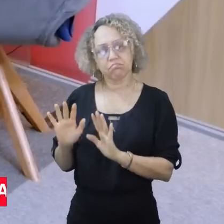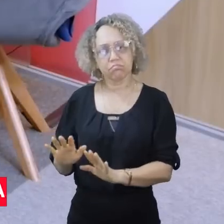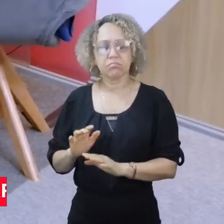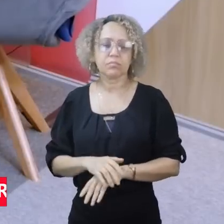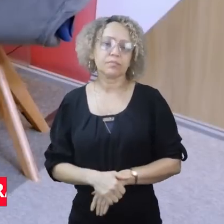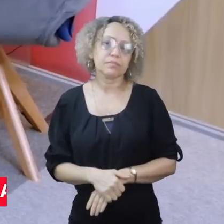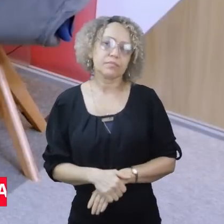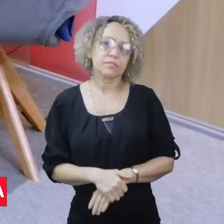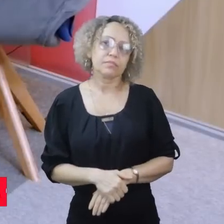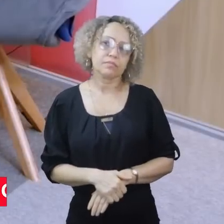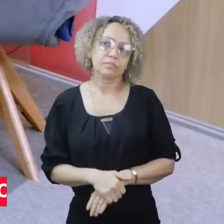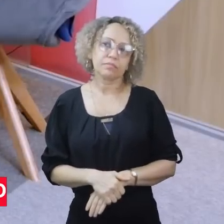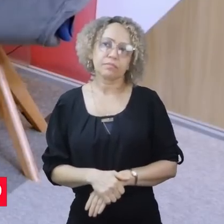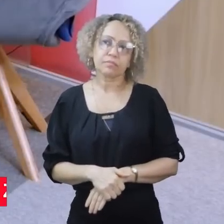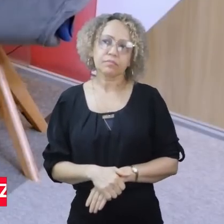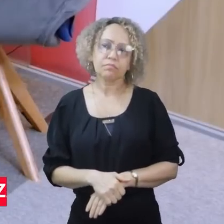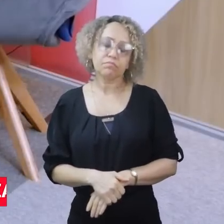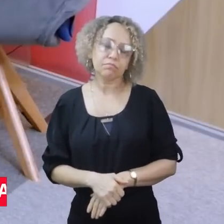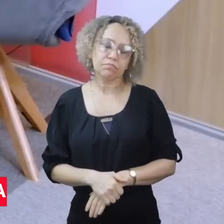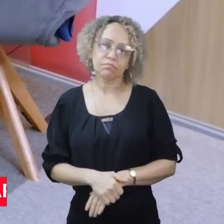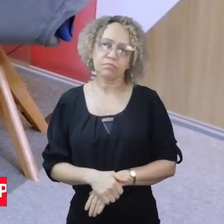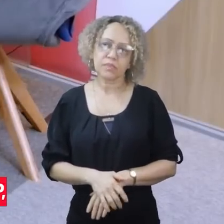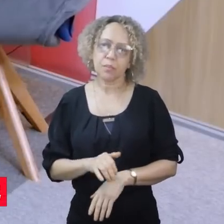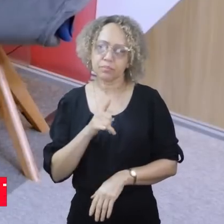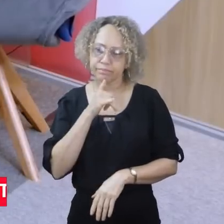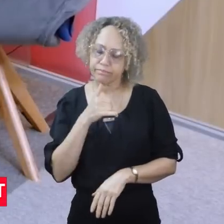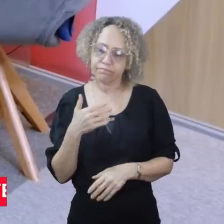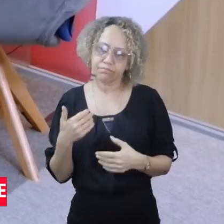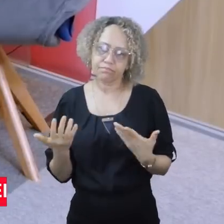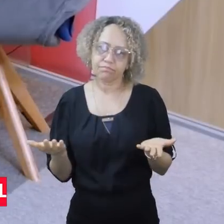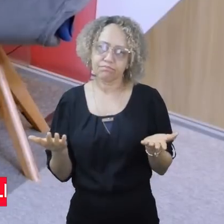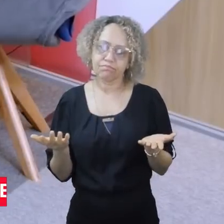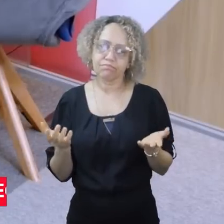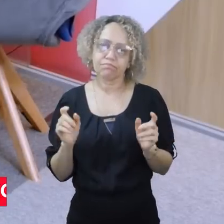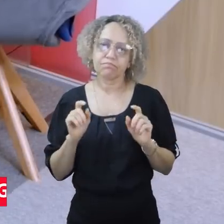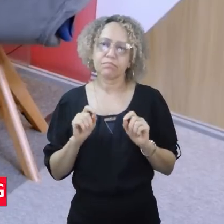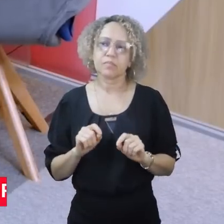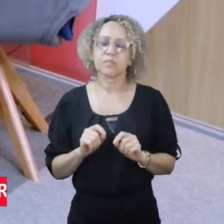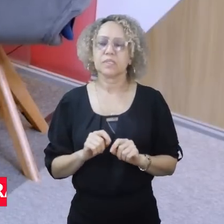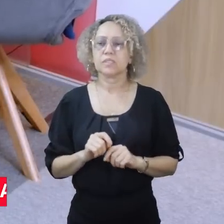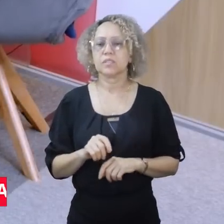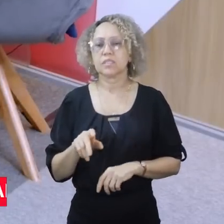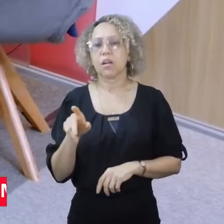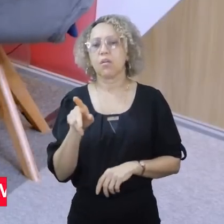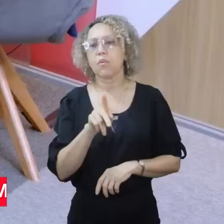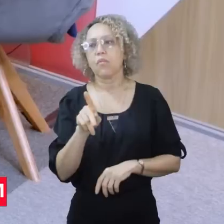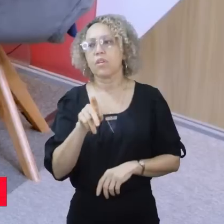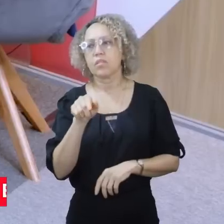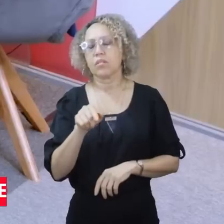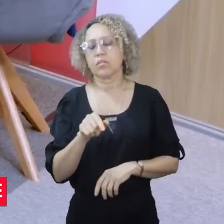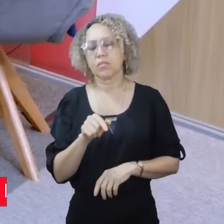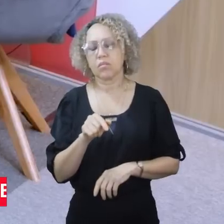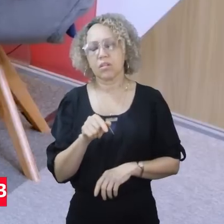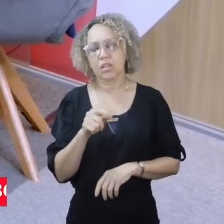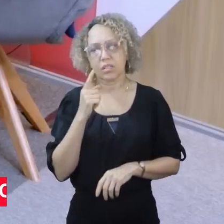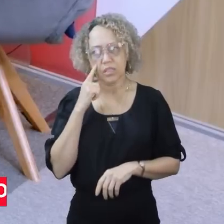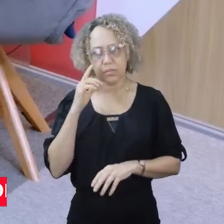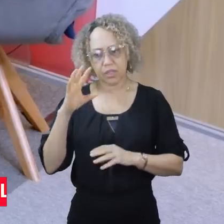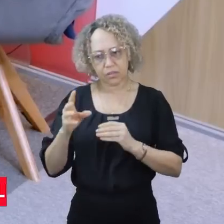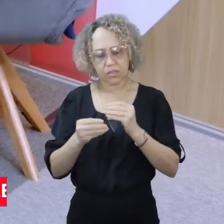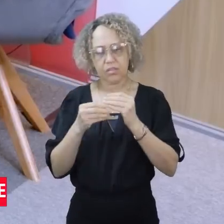E é isso, é muito triste, né? Professora, agora introduzindo nessa sua fala aí sobre